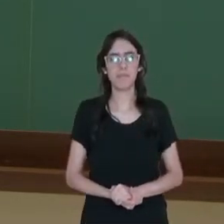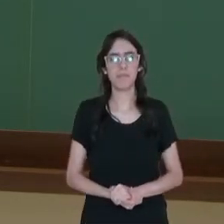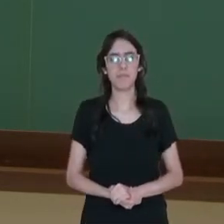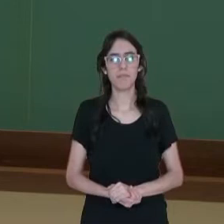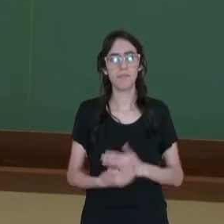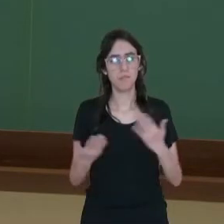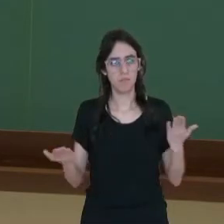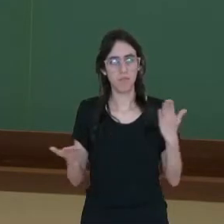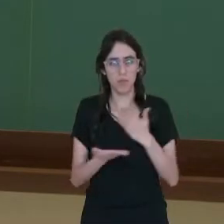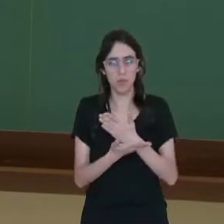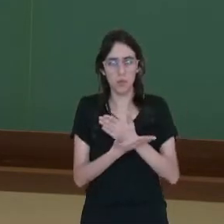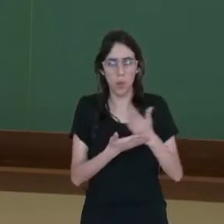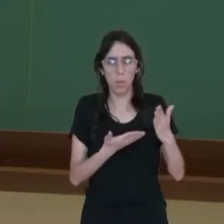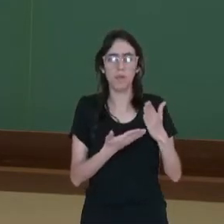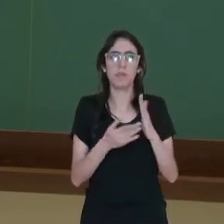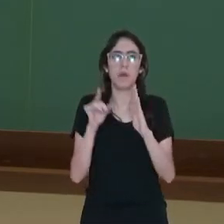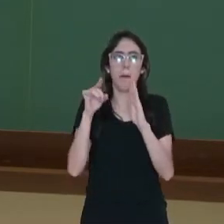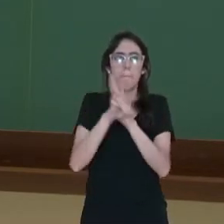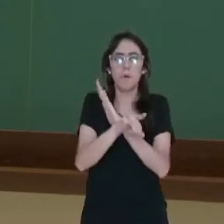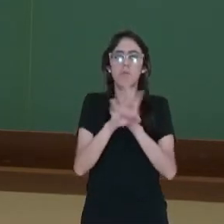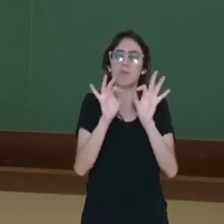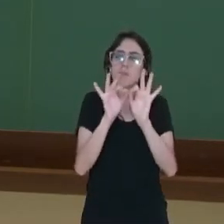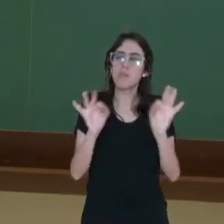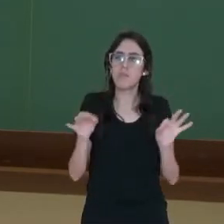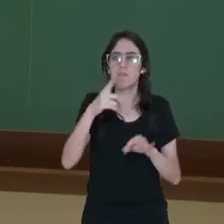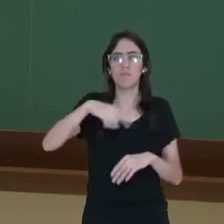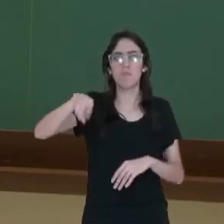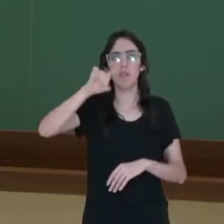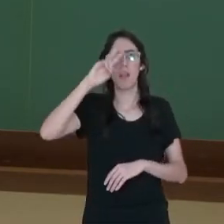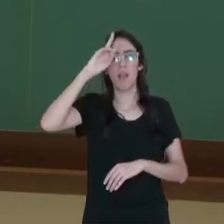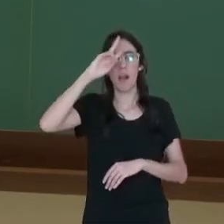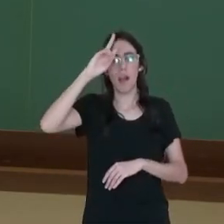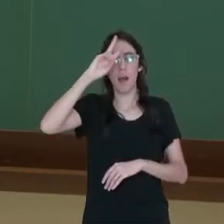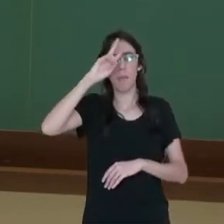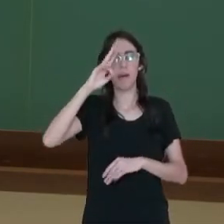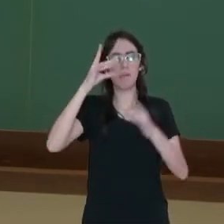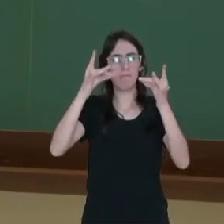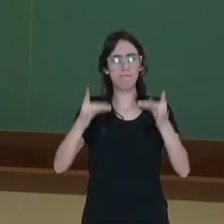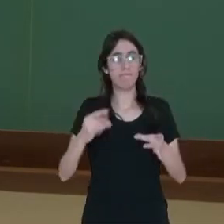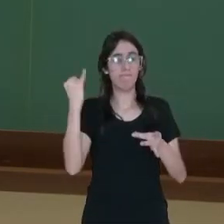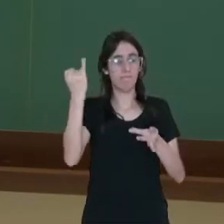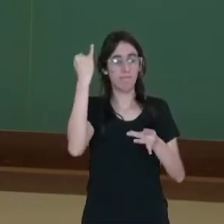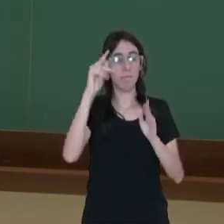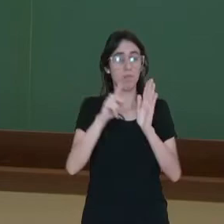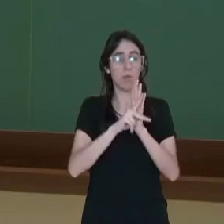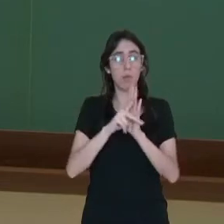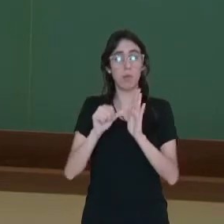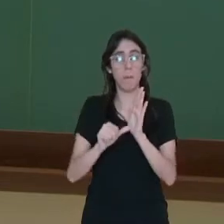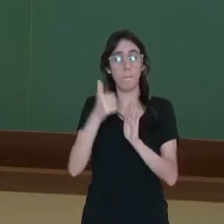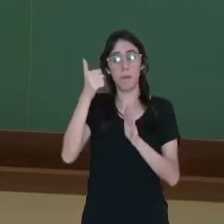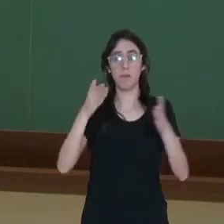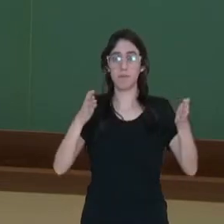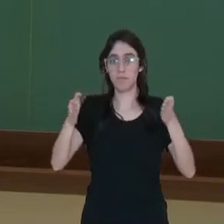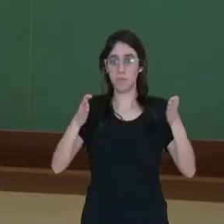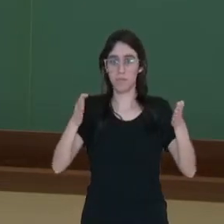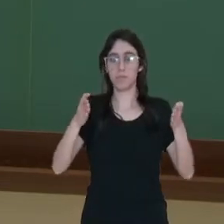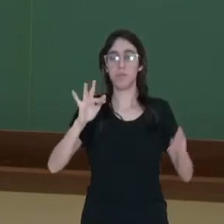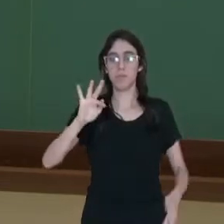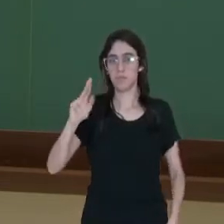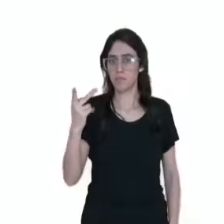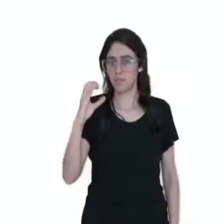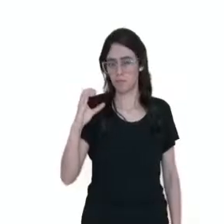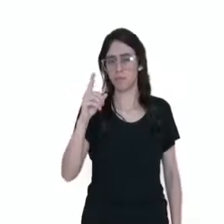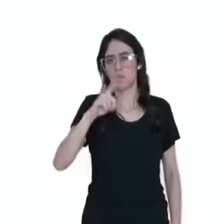gente começar, uma pergunta mais simples aí para você relembrar de aspectos importantes do primeiro governo de Fernando Henrique Cardoso.